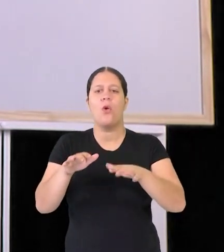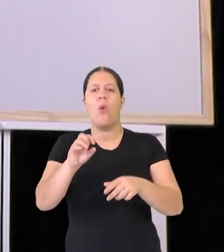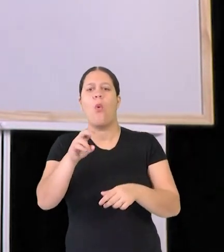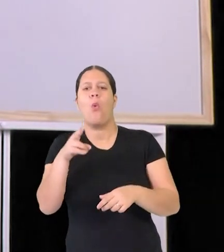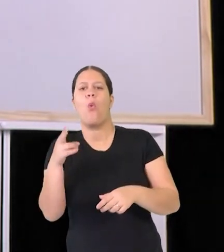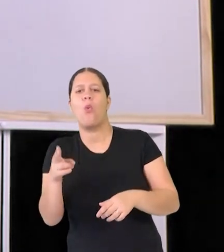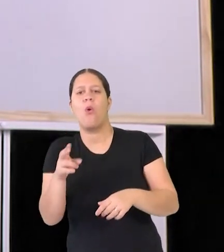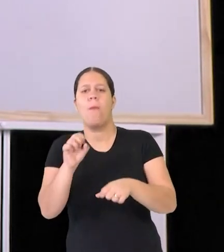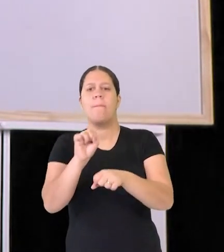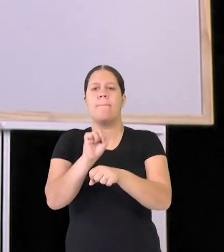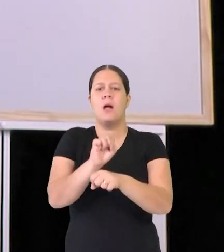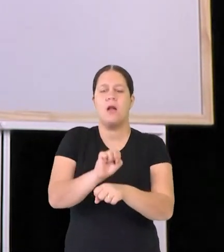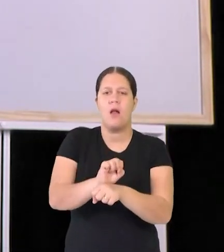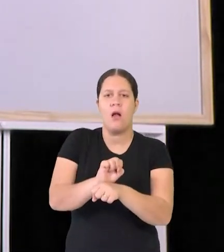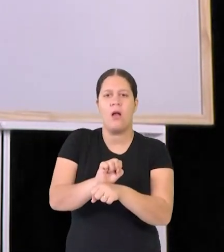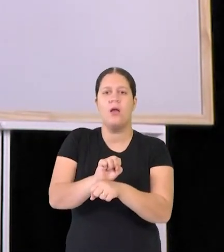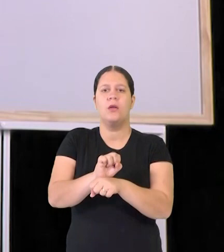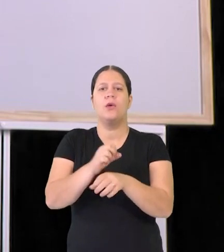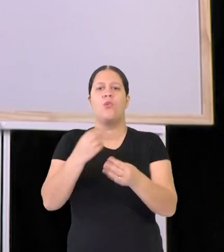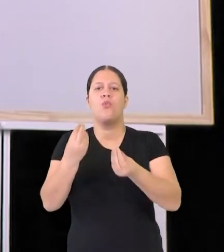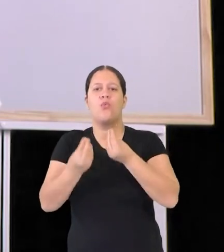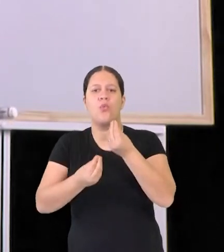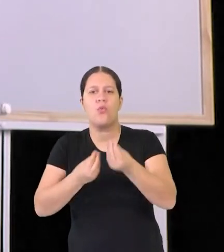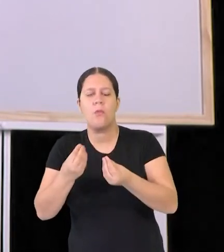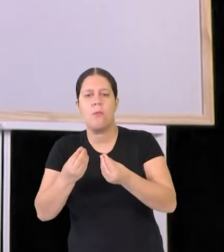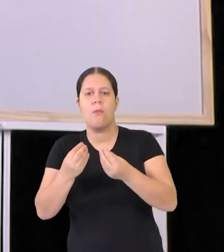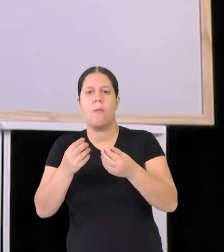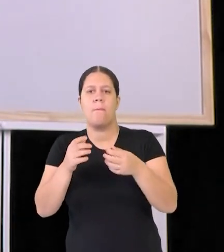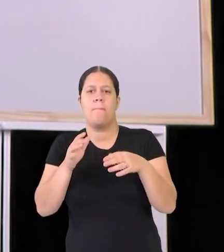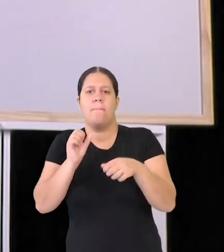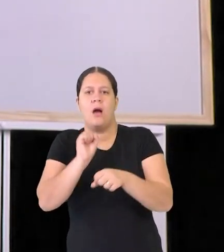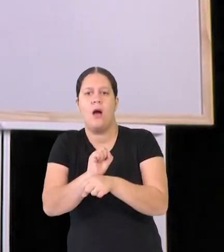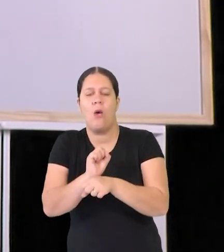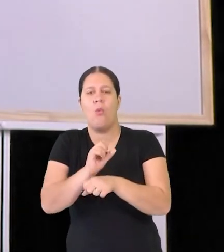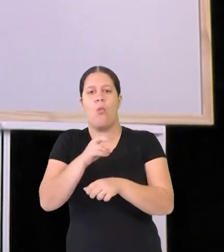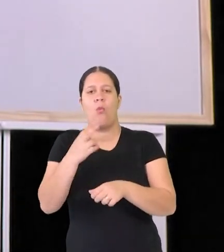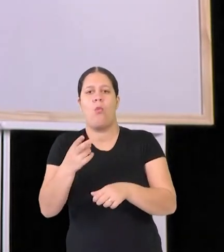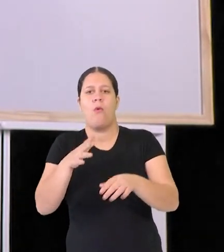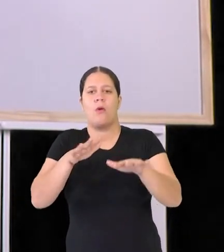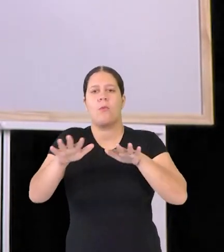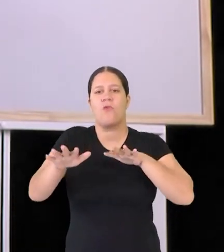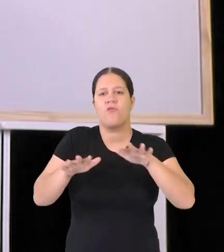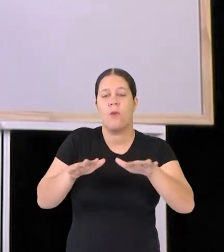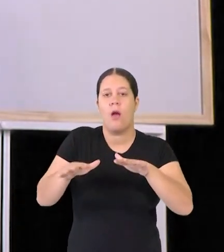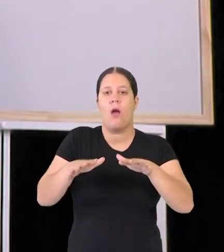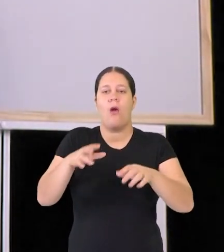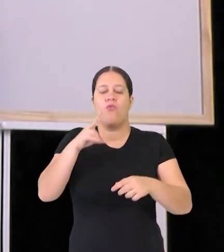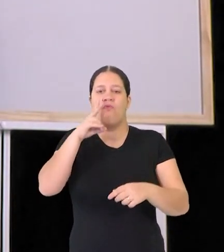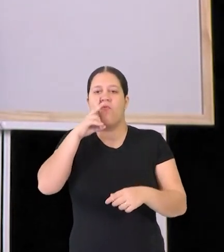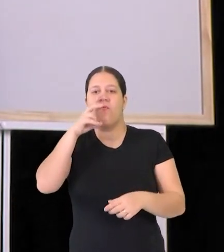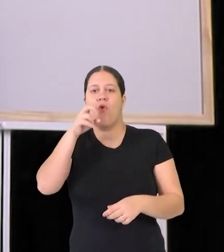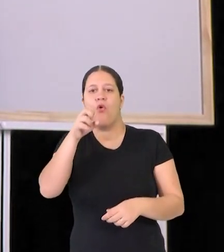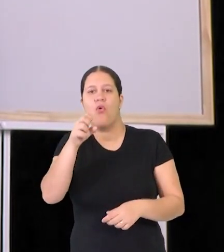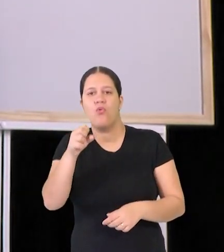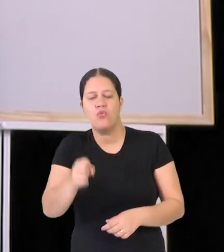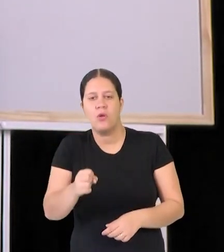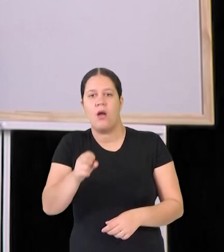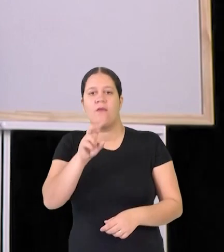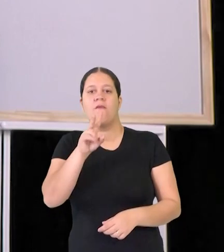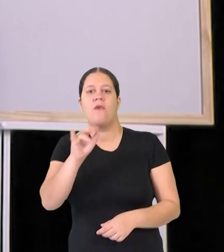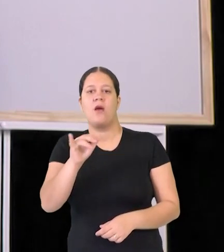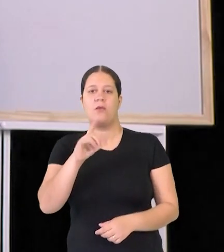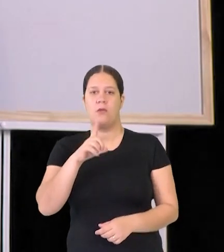movimento? Ou seja, alterar esse estado de repouso ou de movimento? É uma força que vai ser